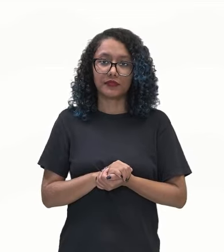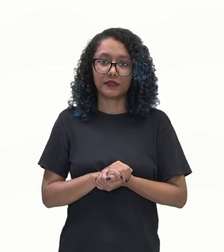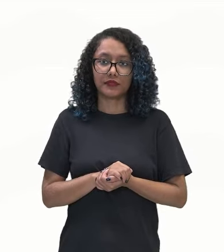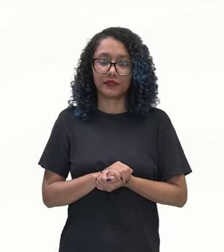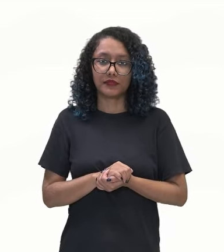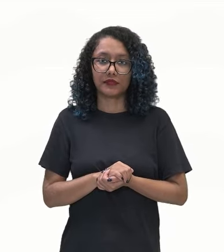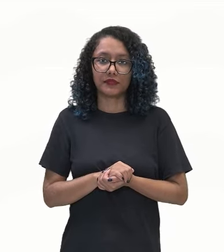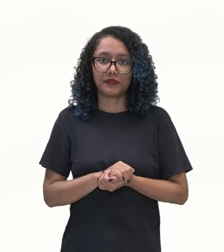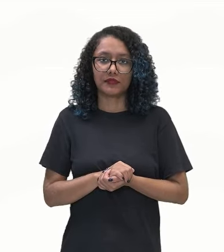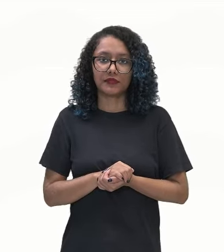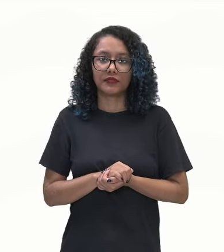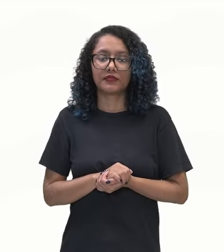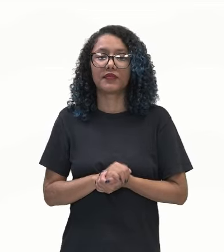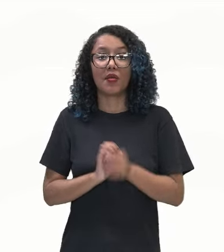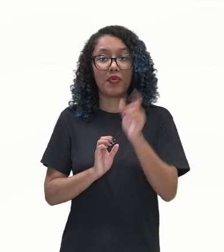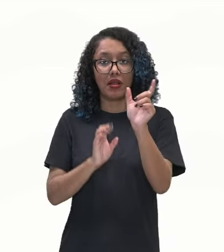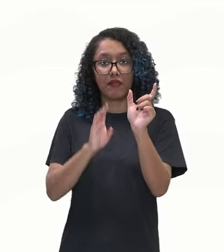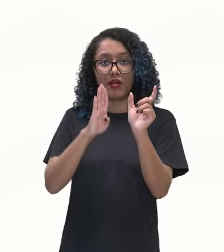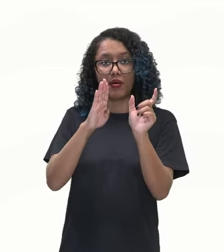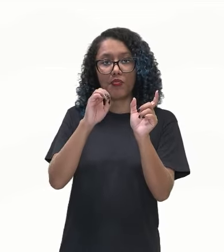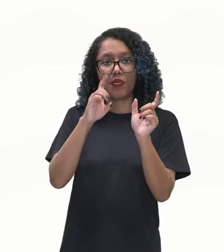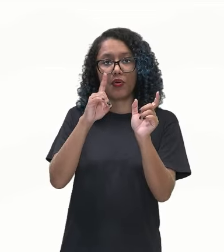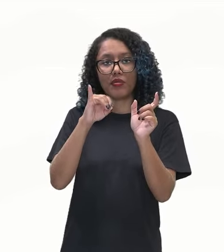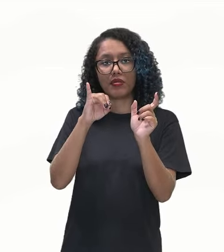Olha só, body.